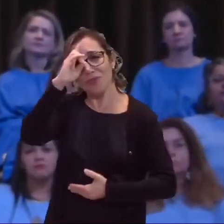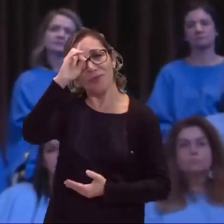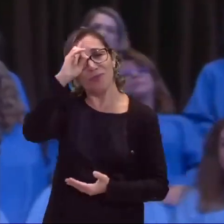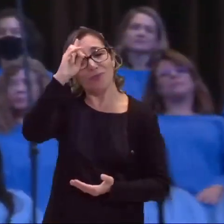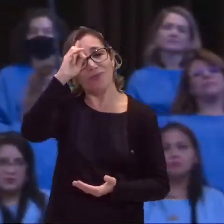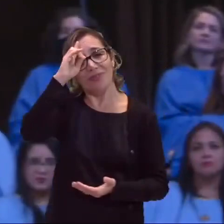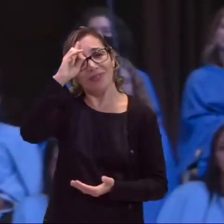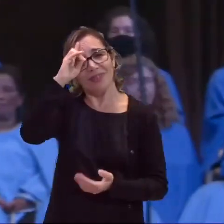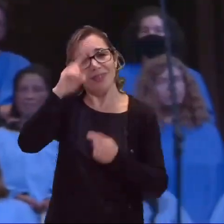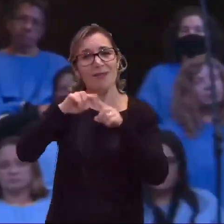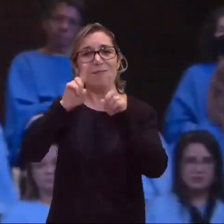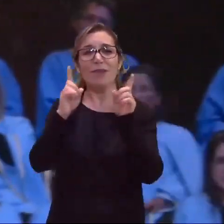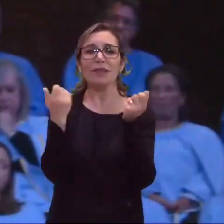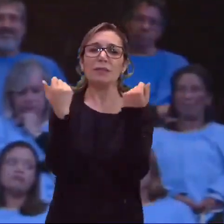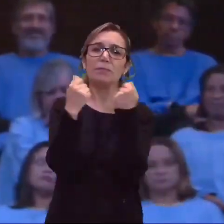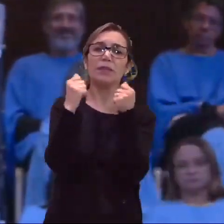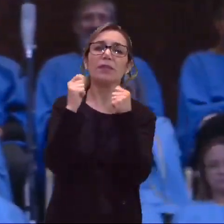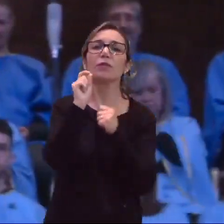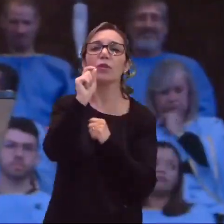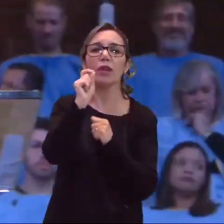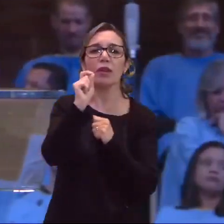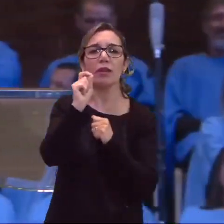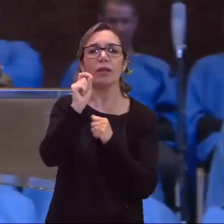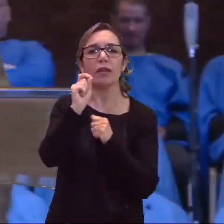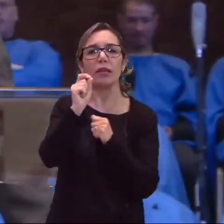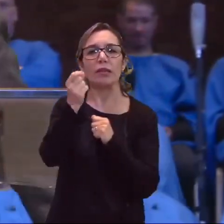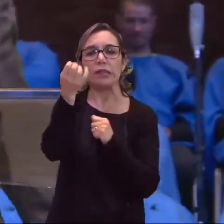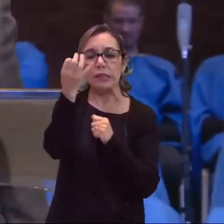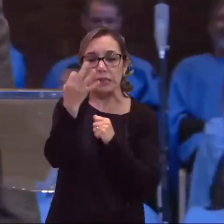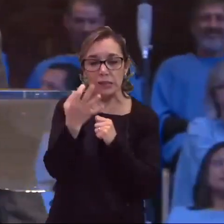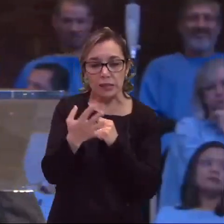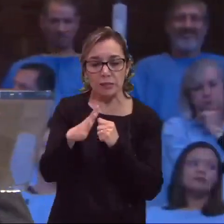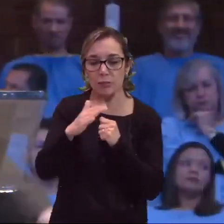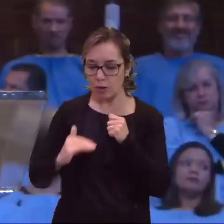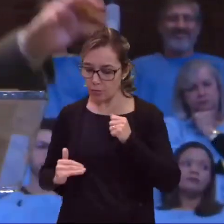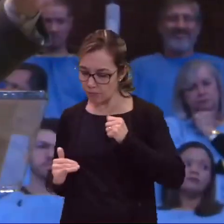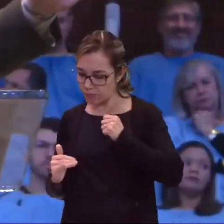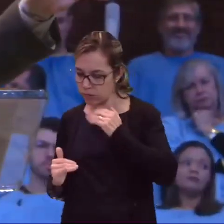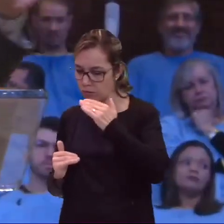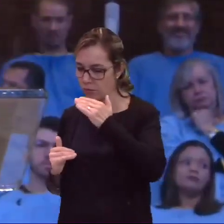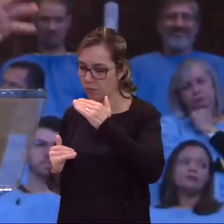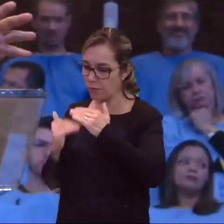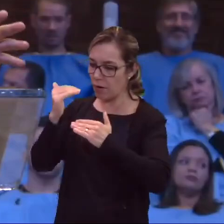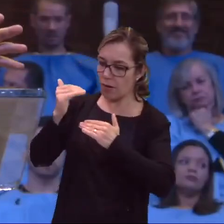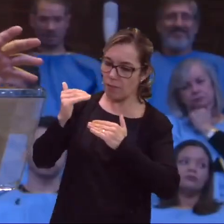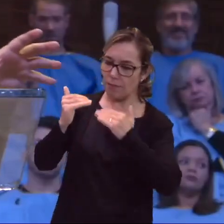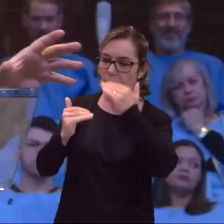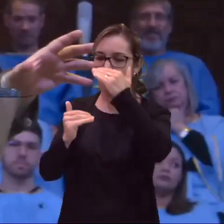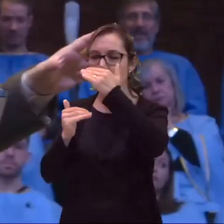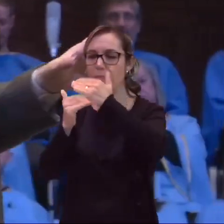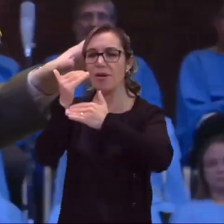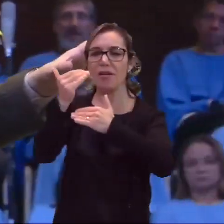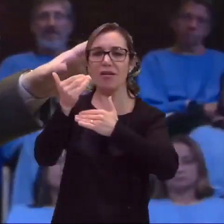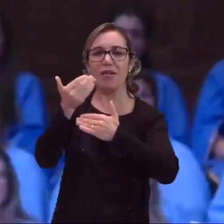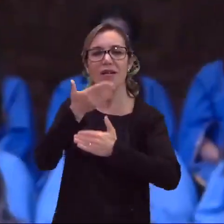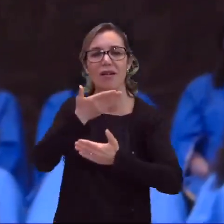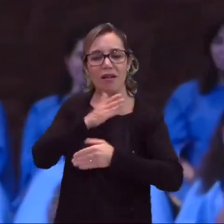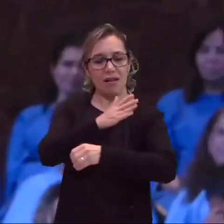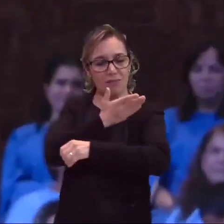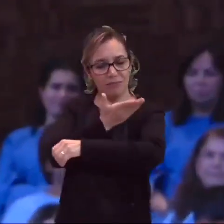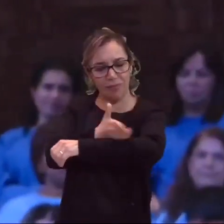mas isso tem que ser construído ali mas também é lá nessa intimidade